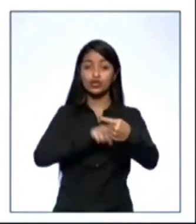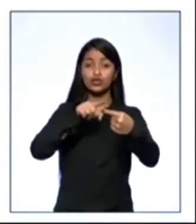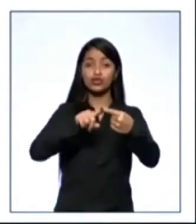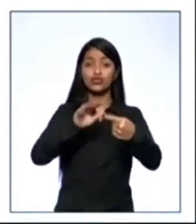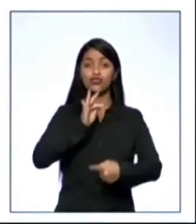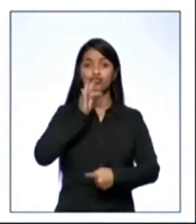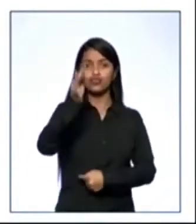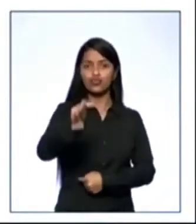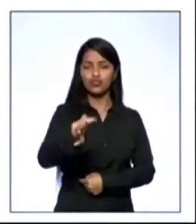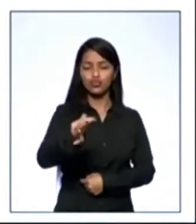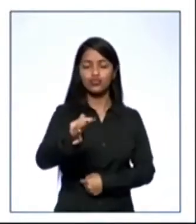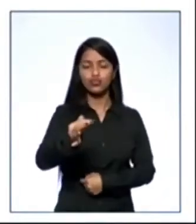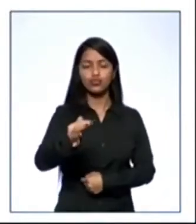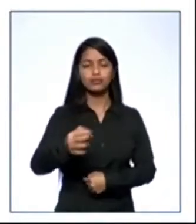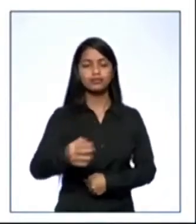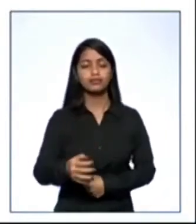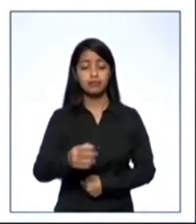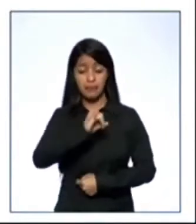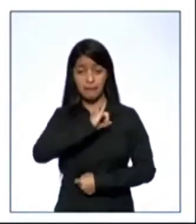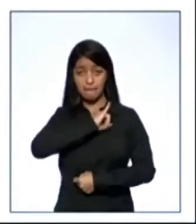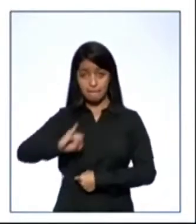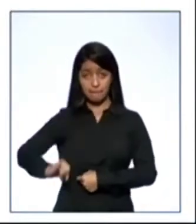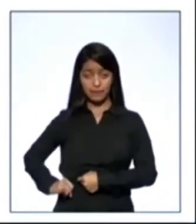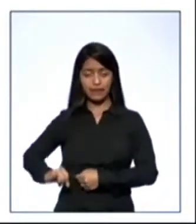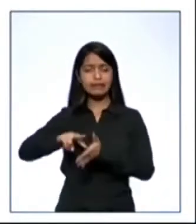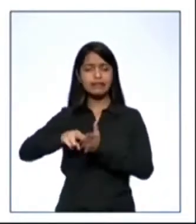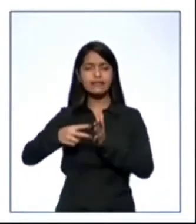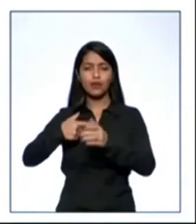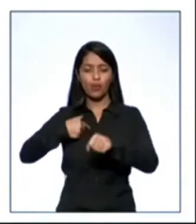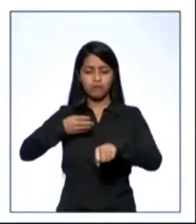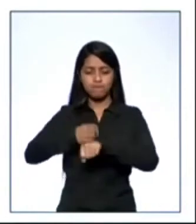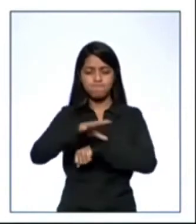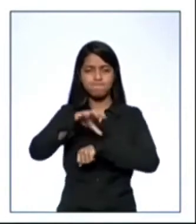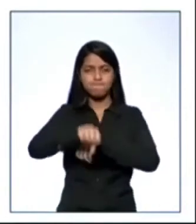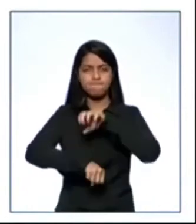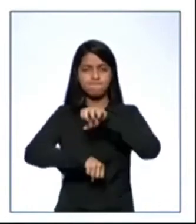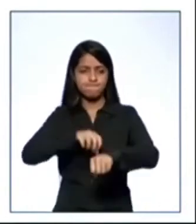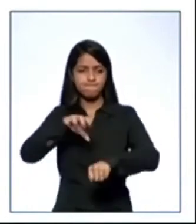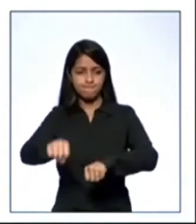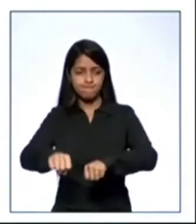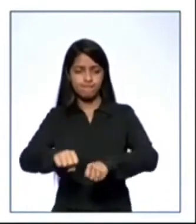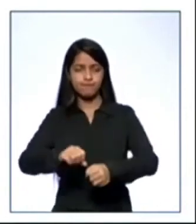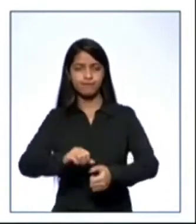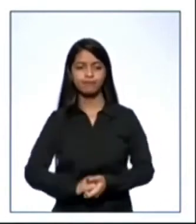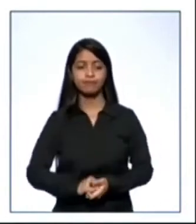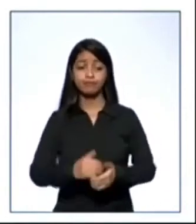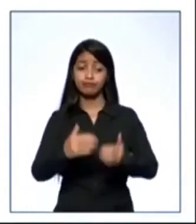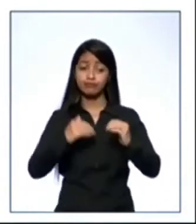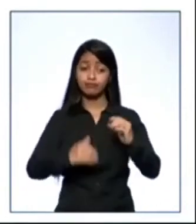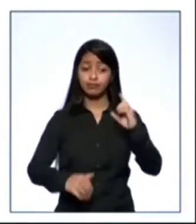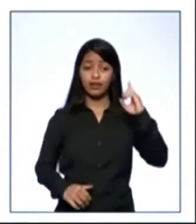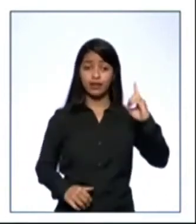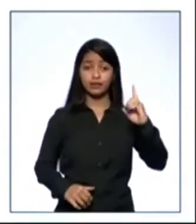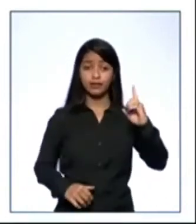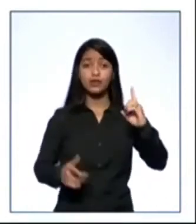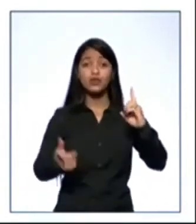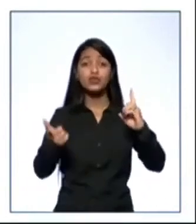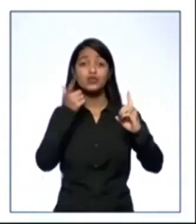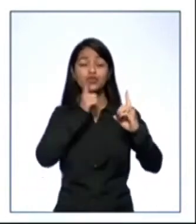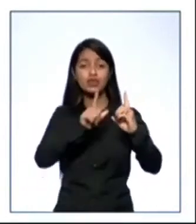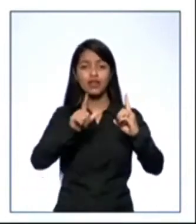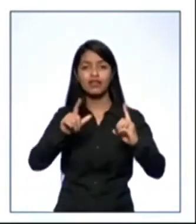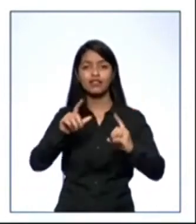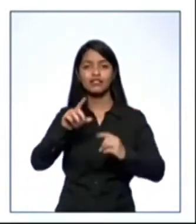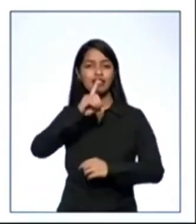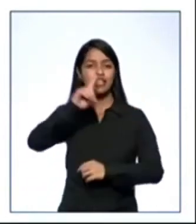conquistar tudo. E imperialismo, a questão de conquista, ok? Vamos ler a outra, né? Ou D, adoção do monoteísmo cristão.